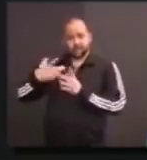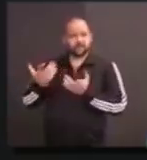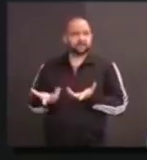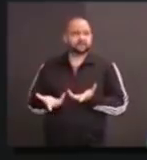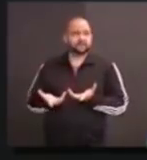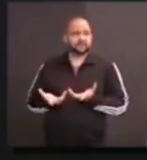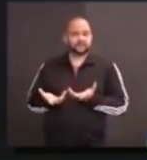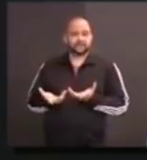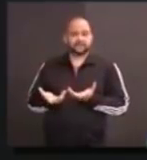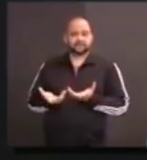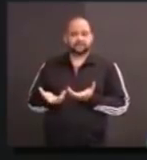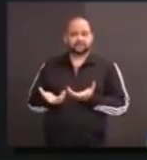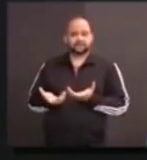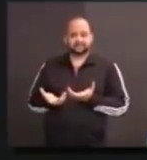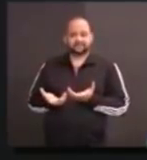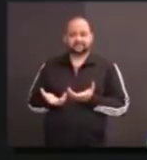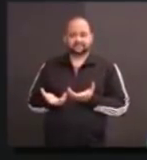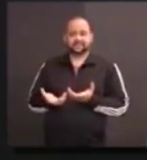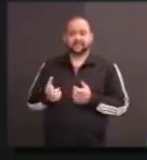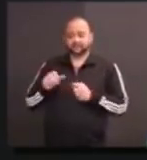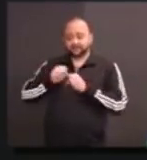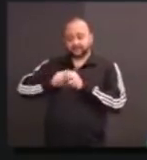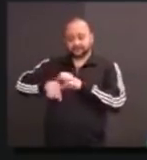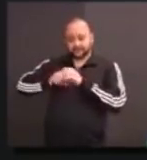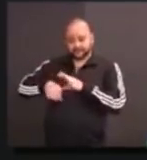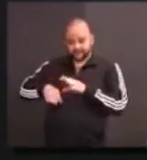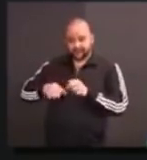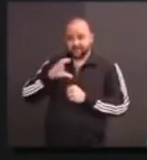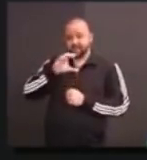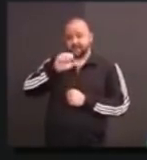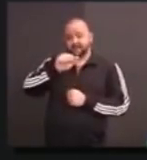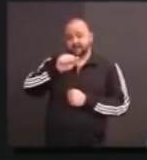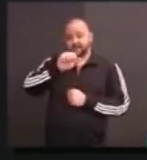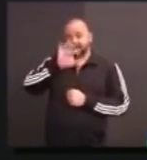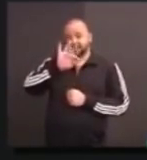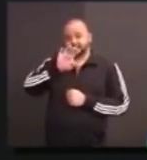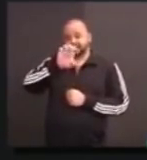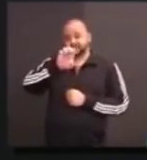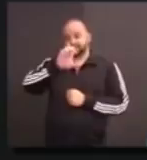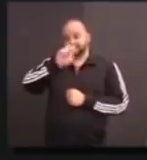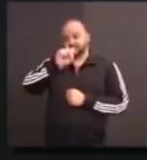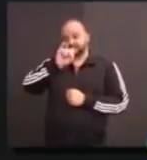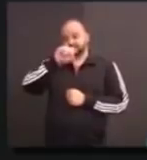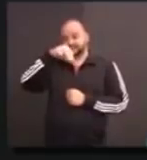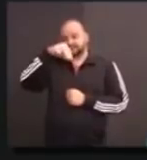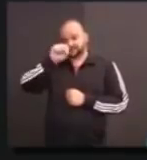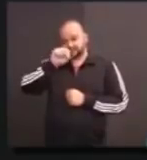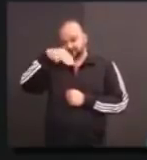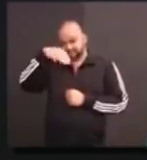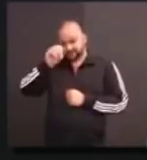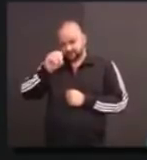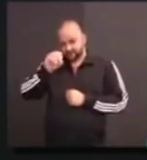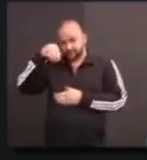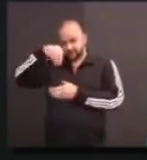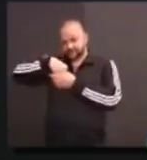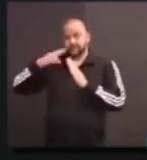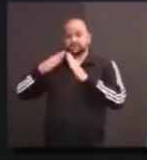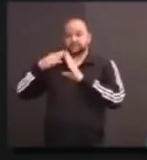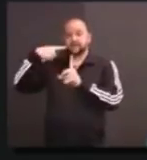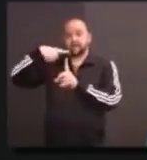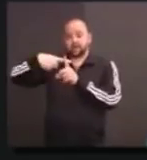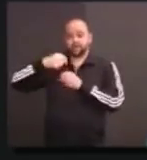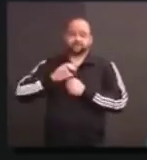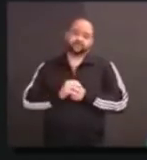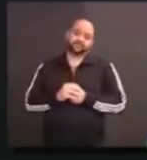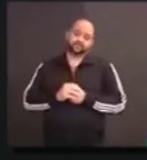Ele lecionava catecismo na igreja. E quando ele saiu da